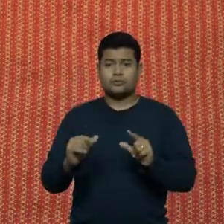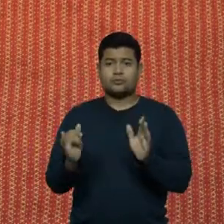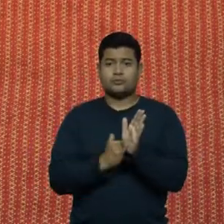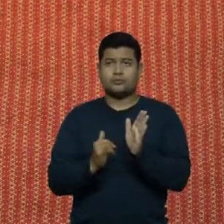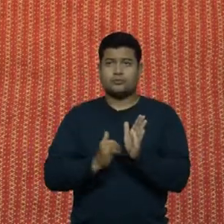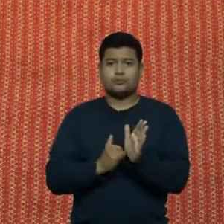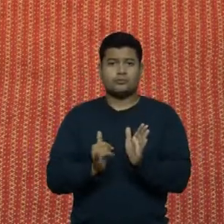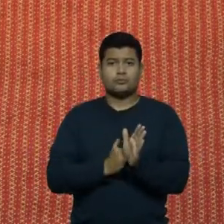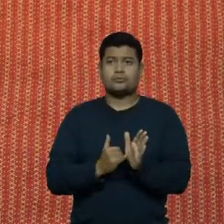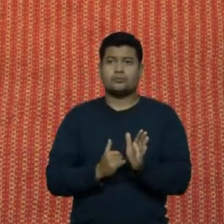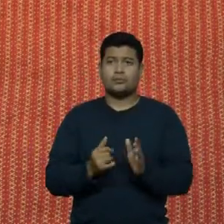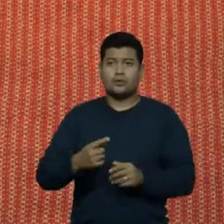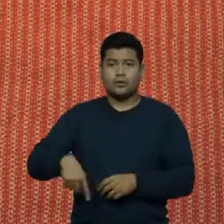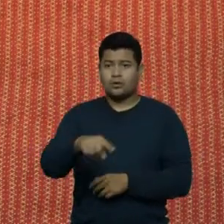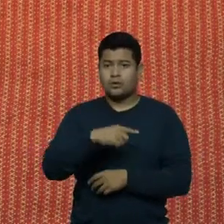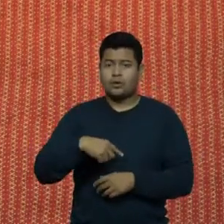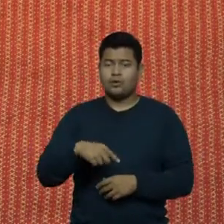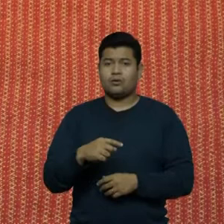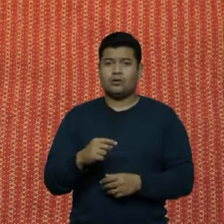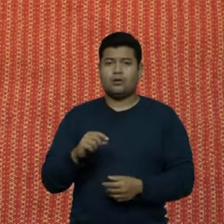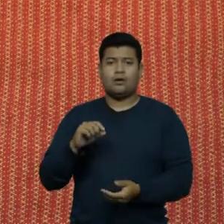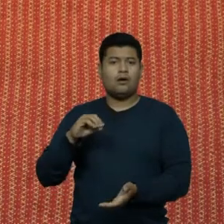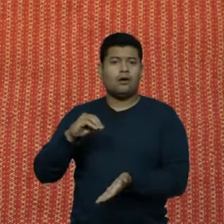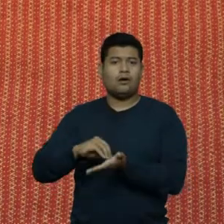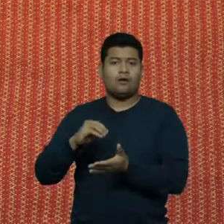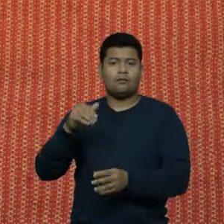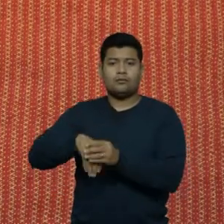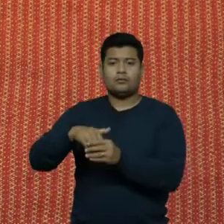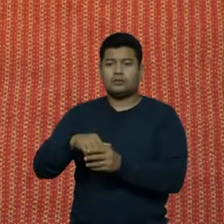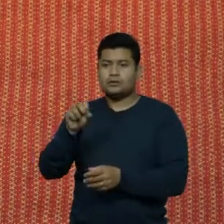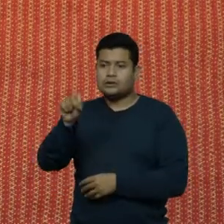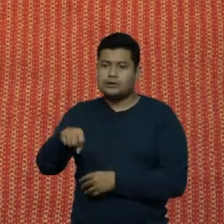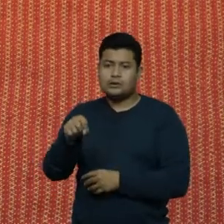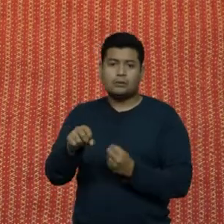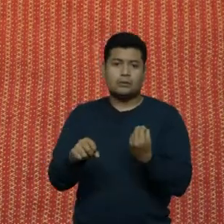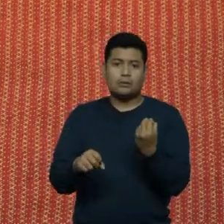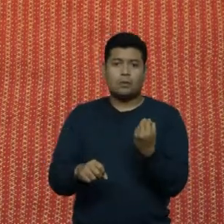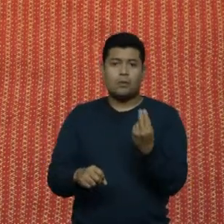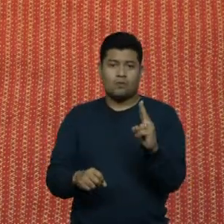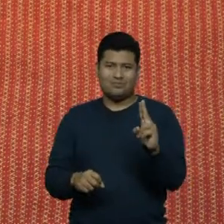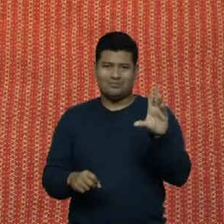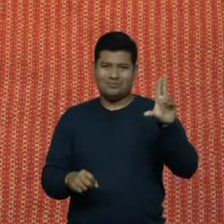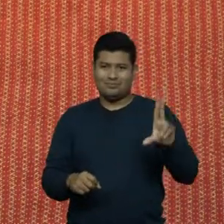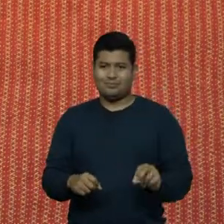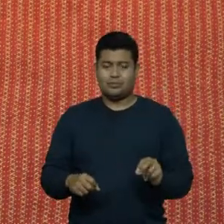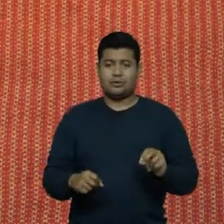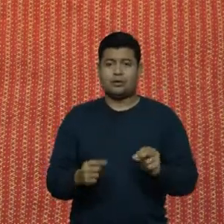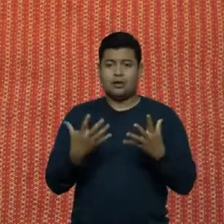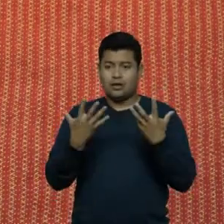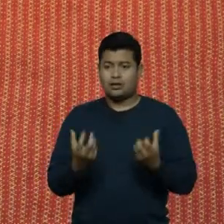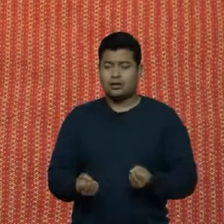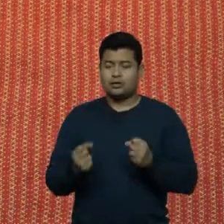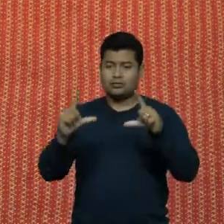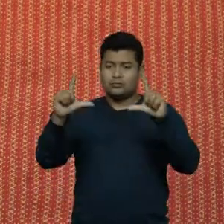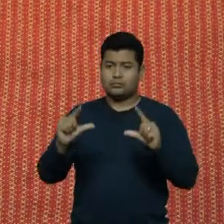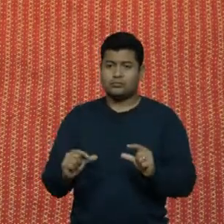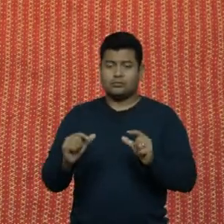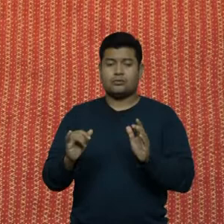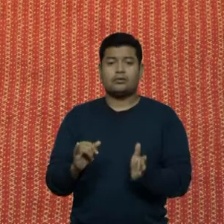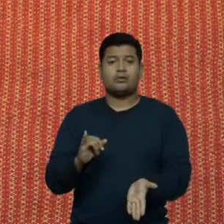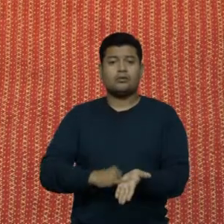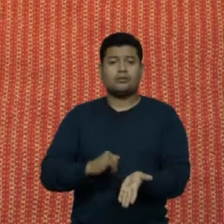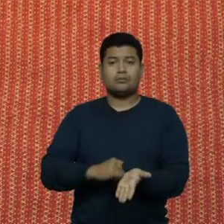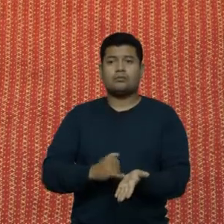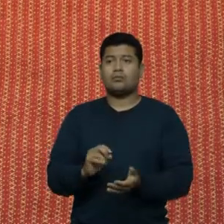do setor nós vamos voltar sim ou não a favor ou contra diminuir os impostos no setor a favor ou contra o